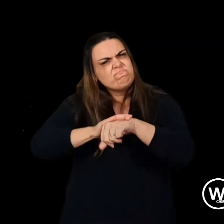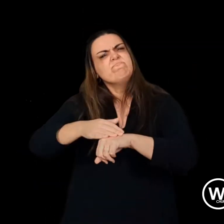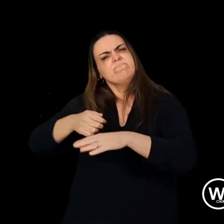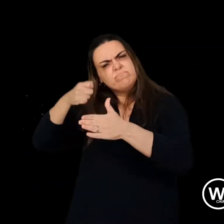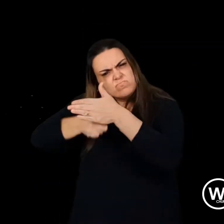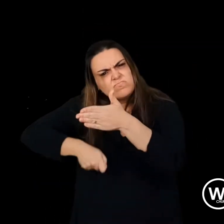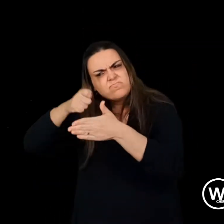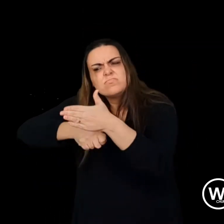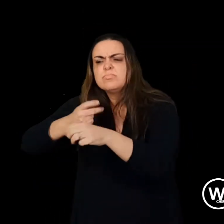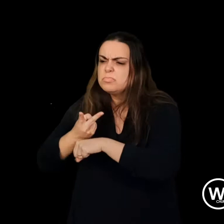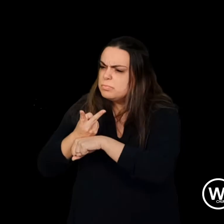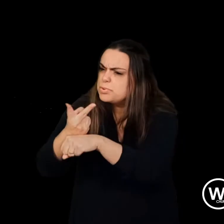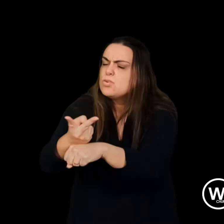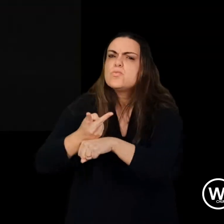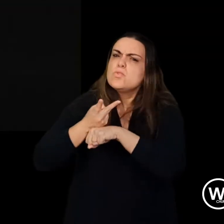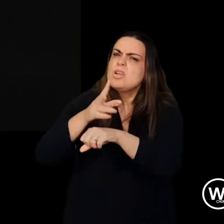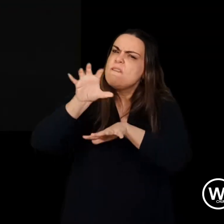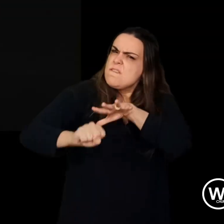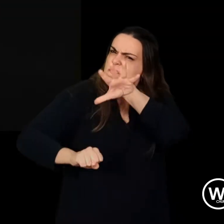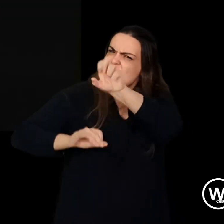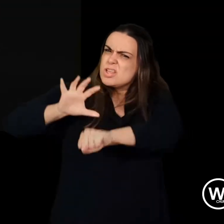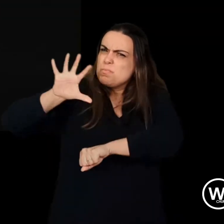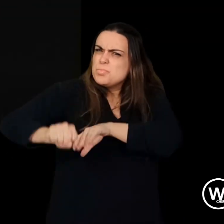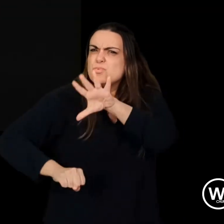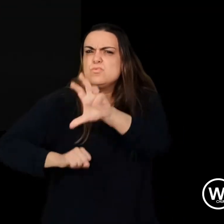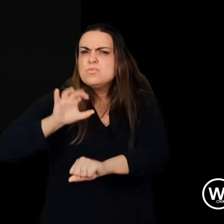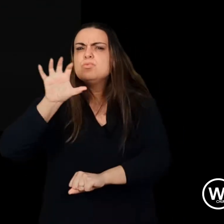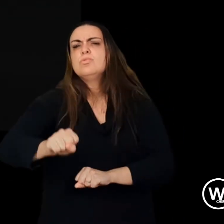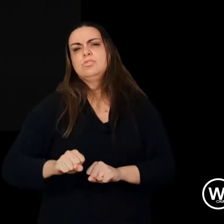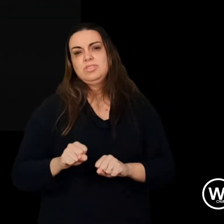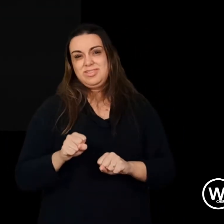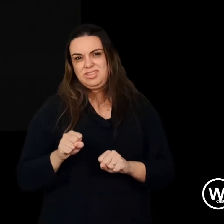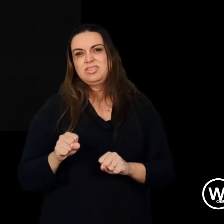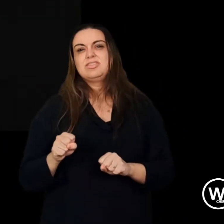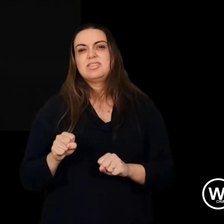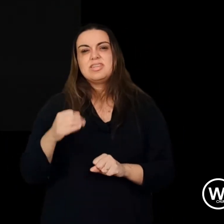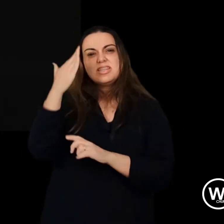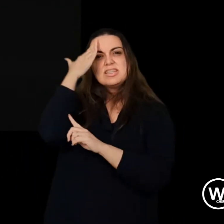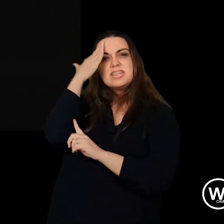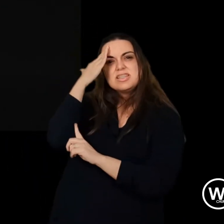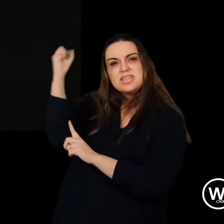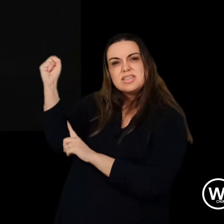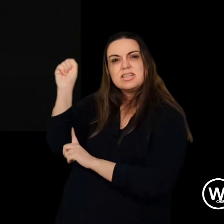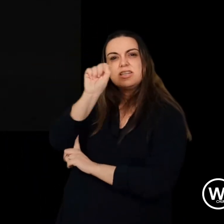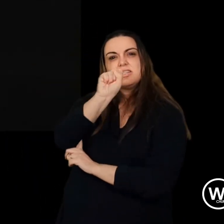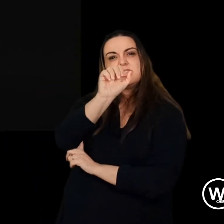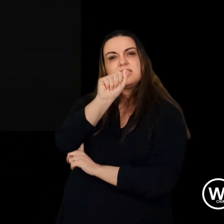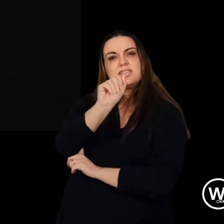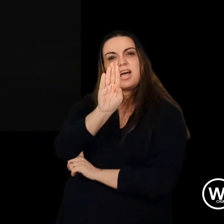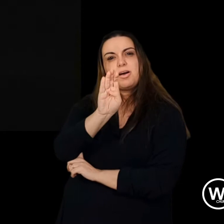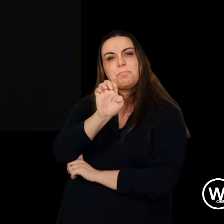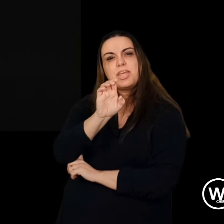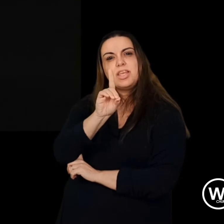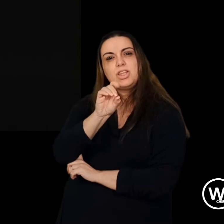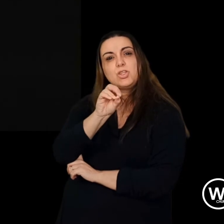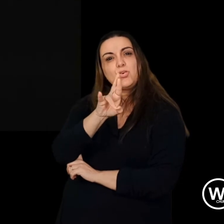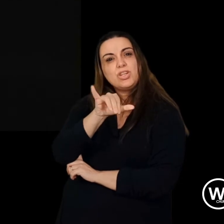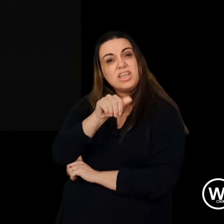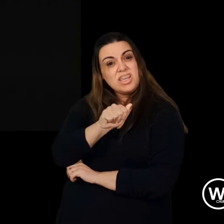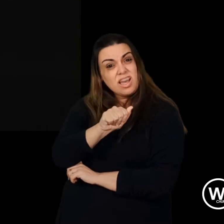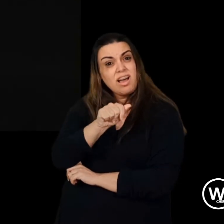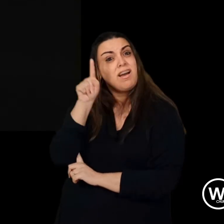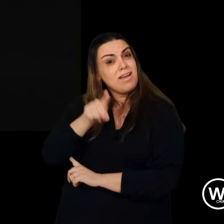conquistar. Busca isso de todo o seu coração. Sabedoria e bom senso aqui são